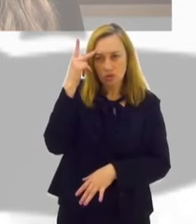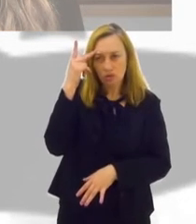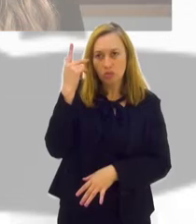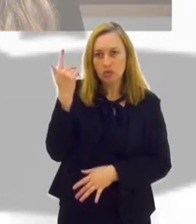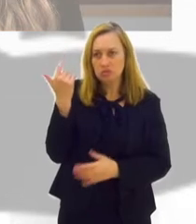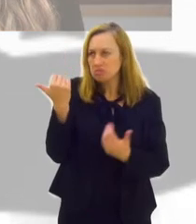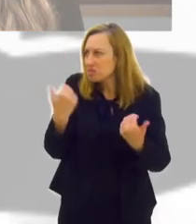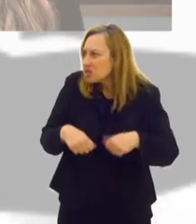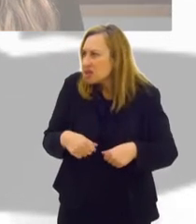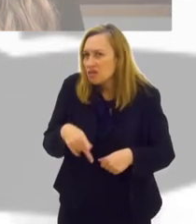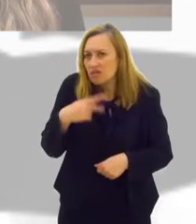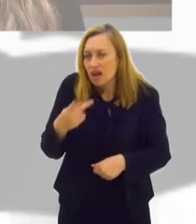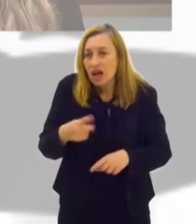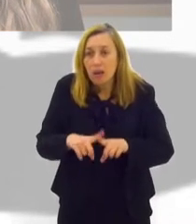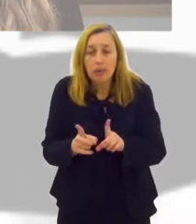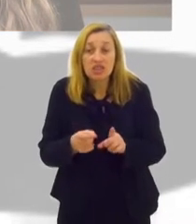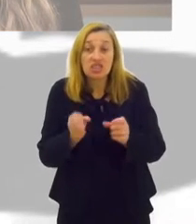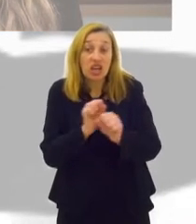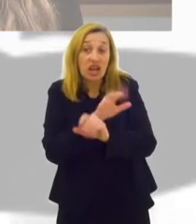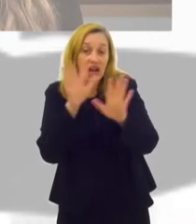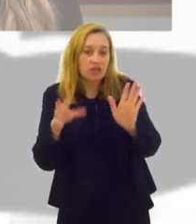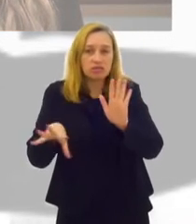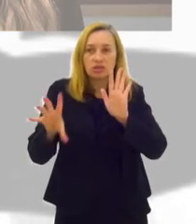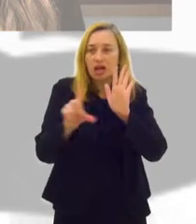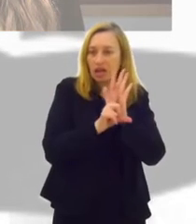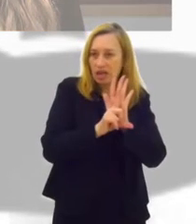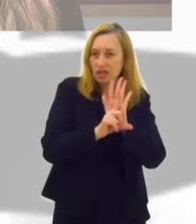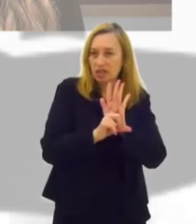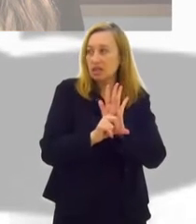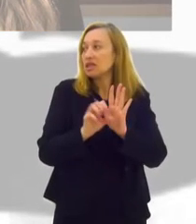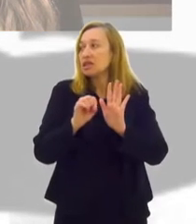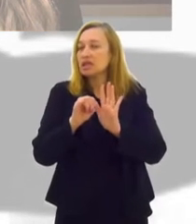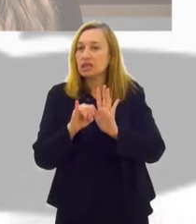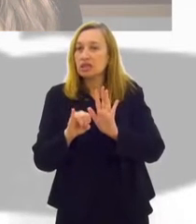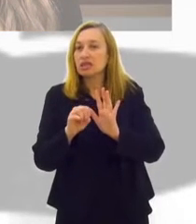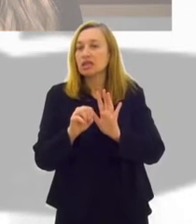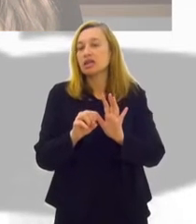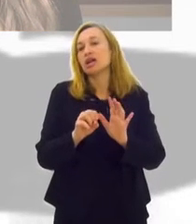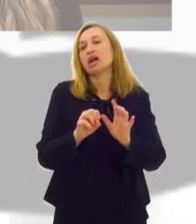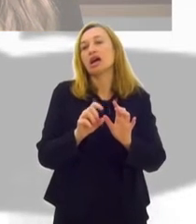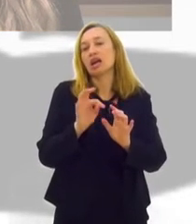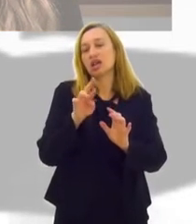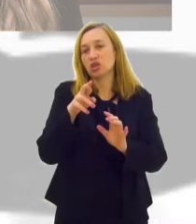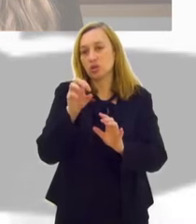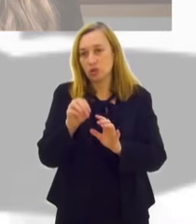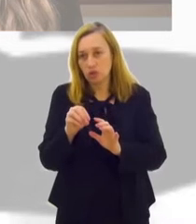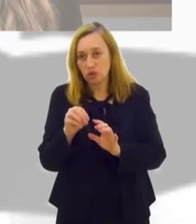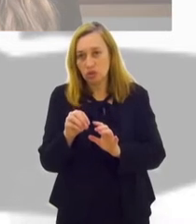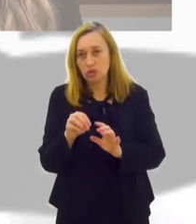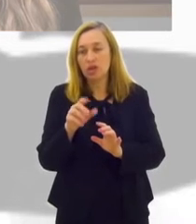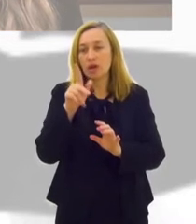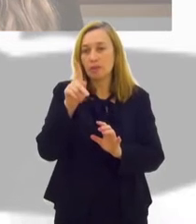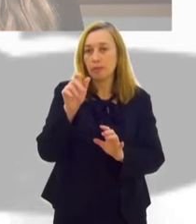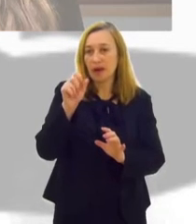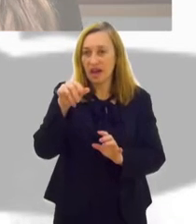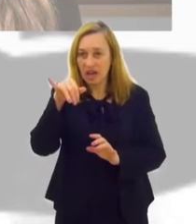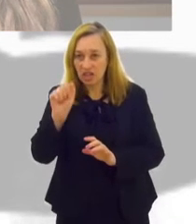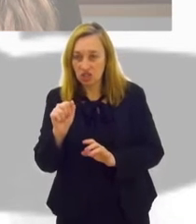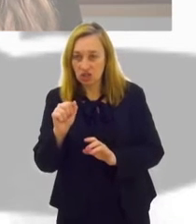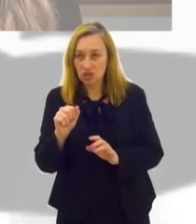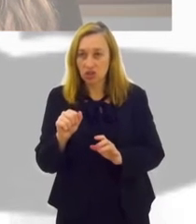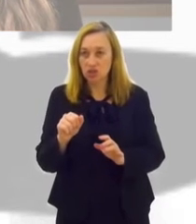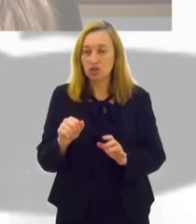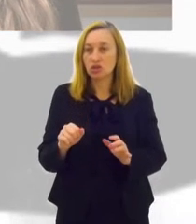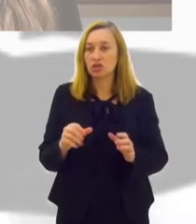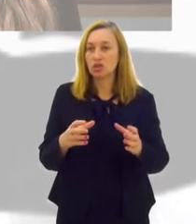nem precisava a legislação dizer isso, mas está claro na legislação, sítios eletrônicos e páginas